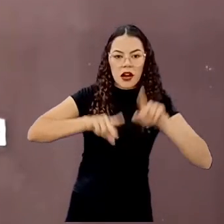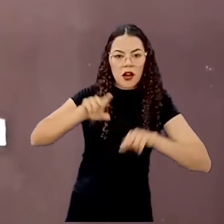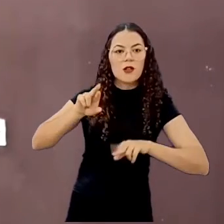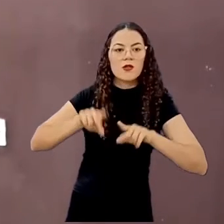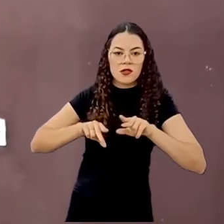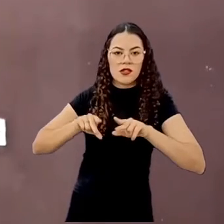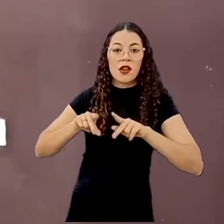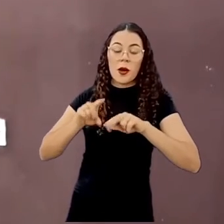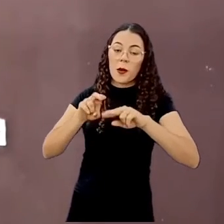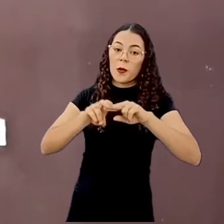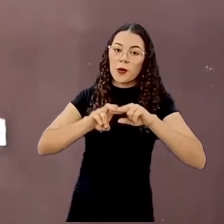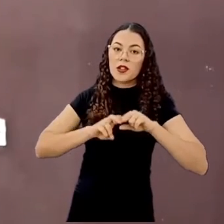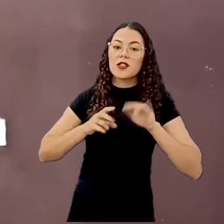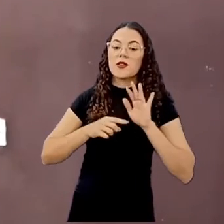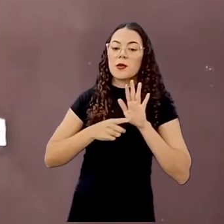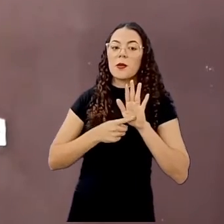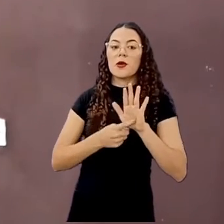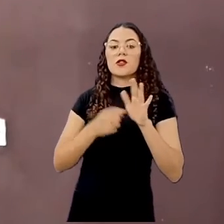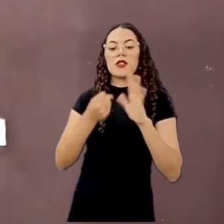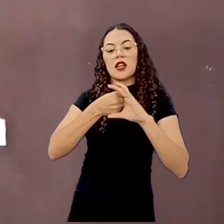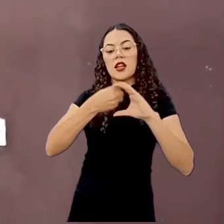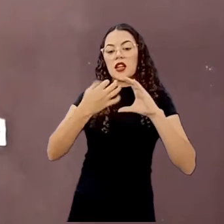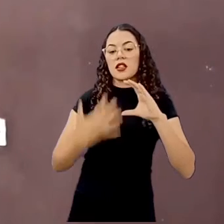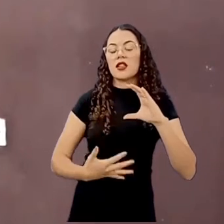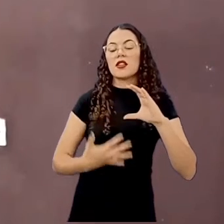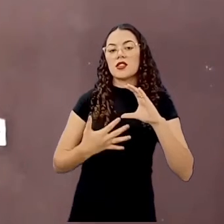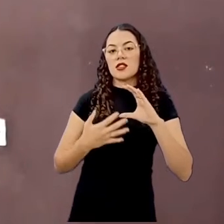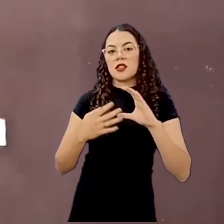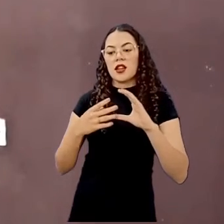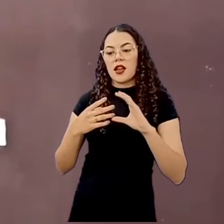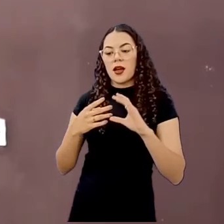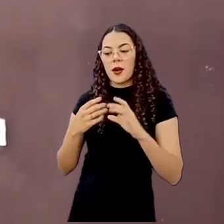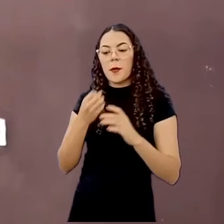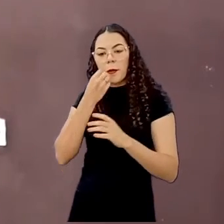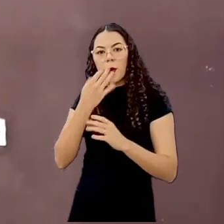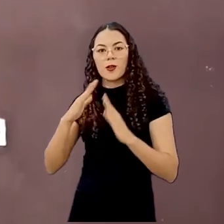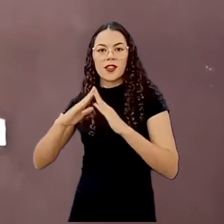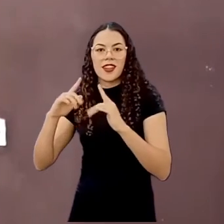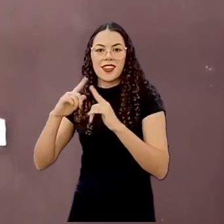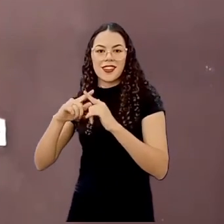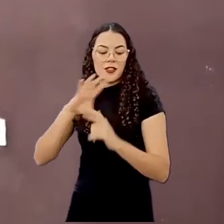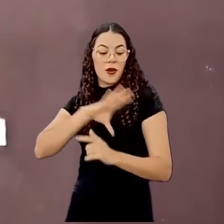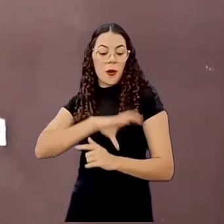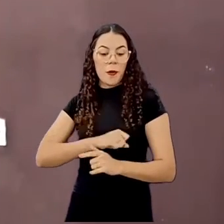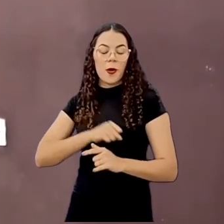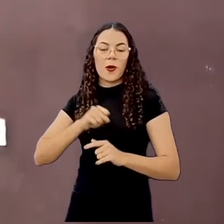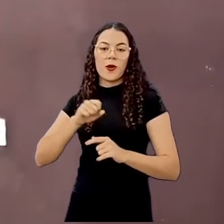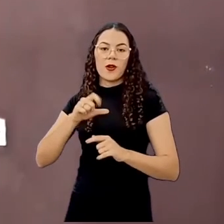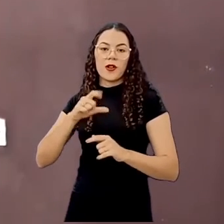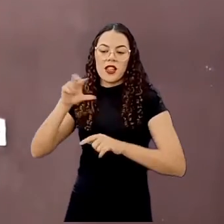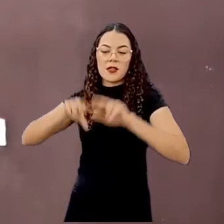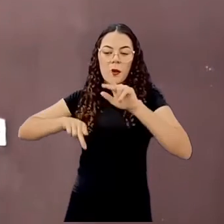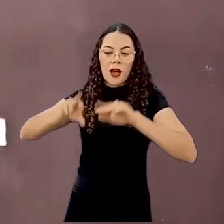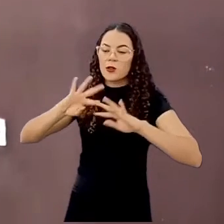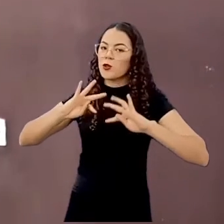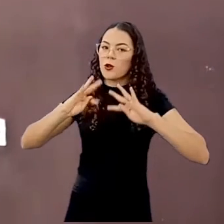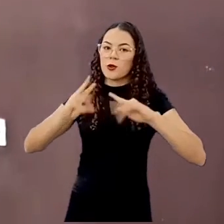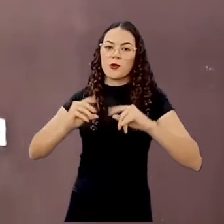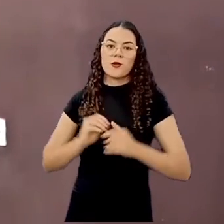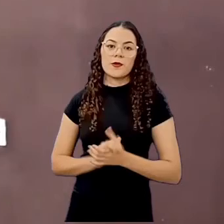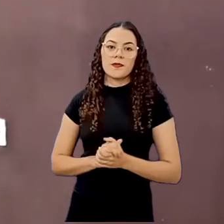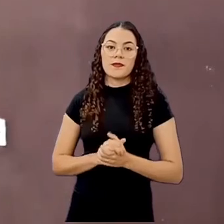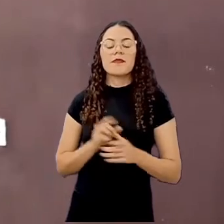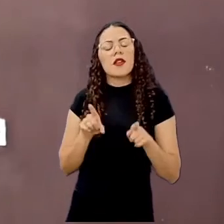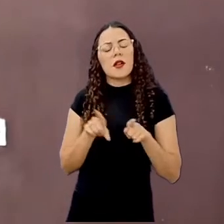aqui está apresentado mais uma característica positiva daquela igreja: o amor que eles tinham por todos os irmãos.